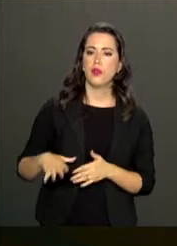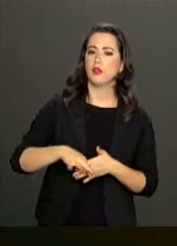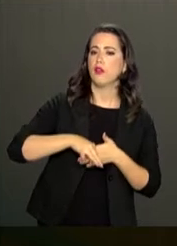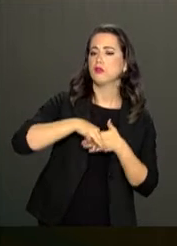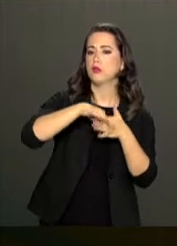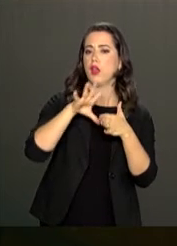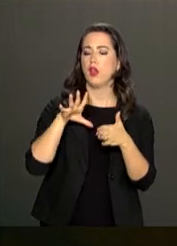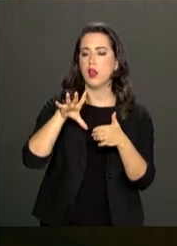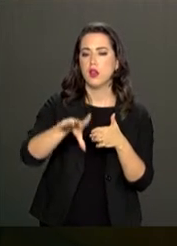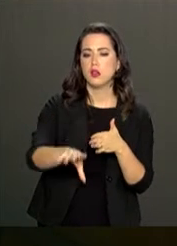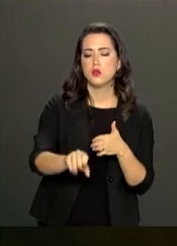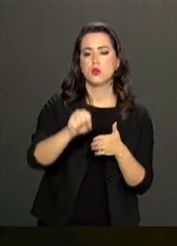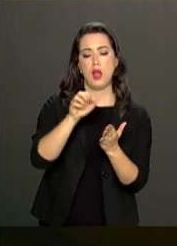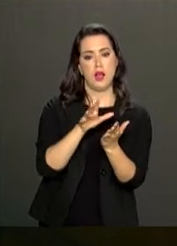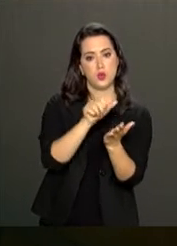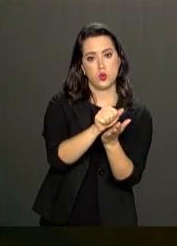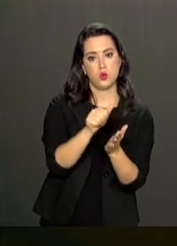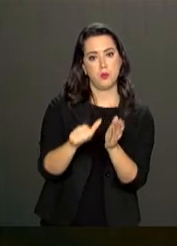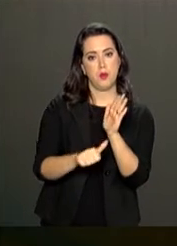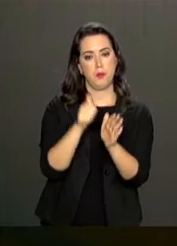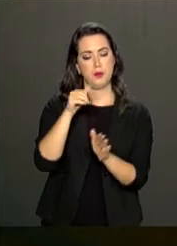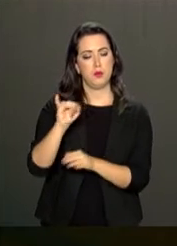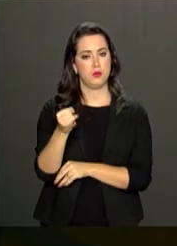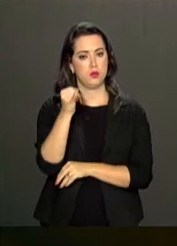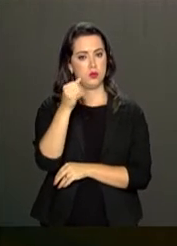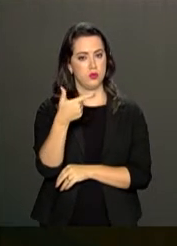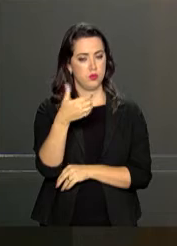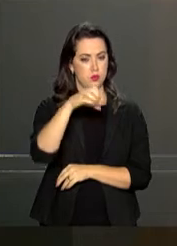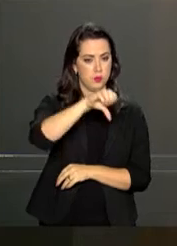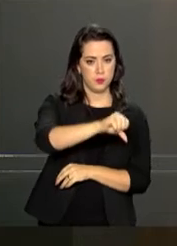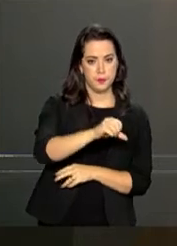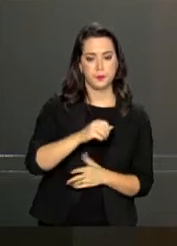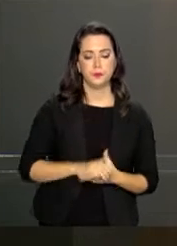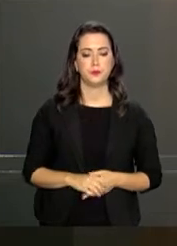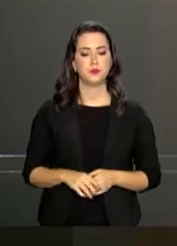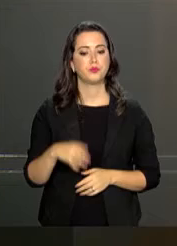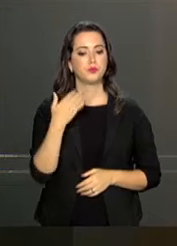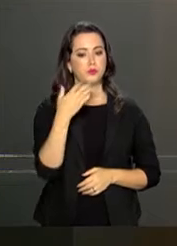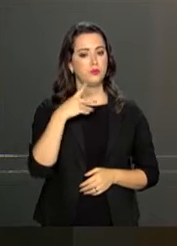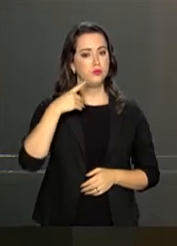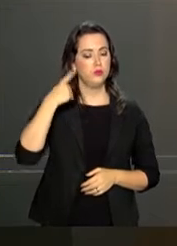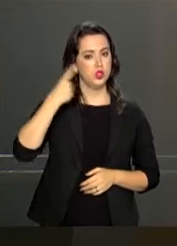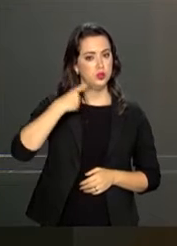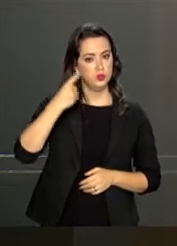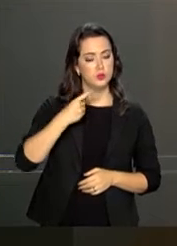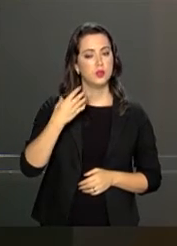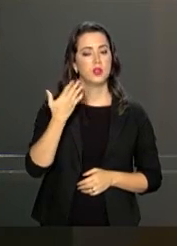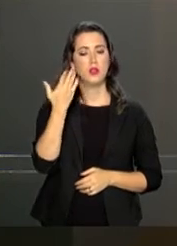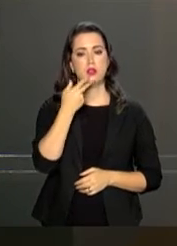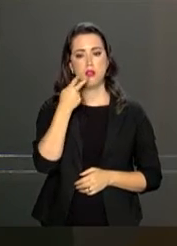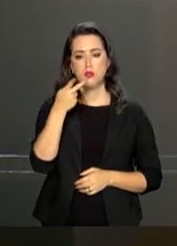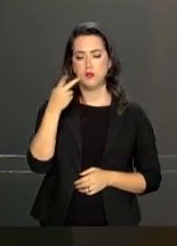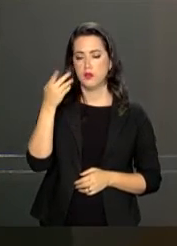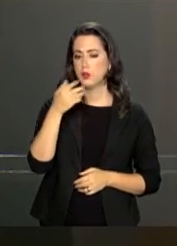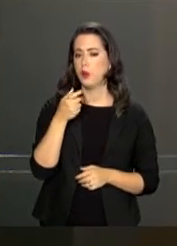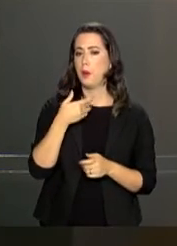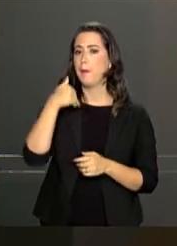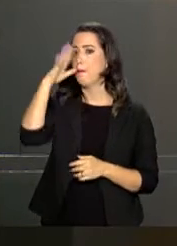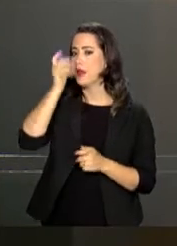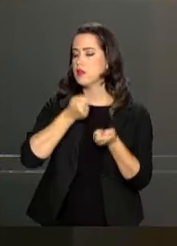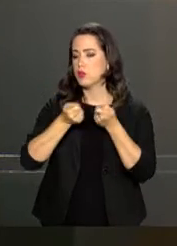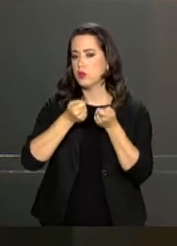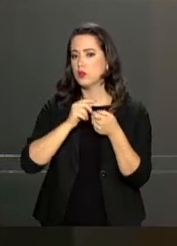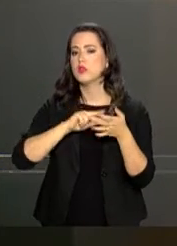tomarão posse já a partir do dia 1º de janeiro de 2019 para a procuradora-geral da república maior controle significa